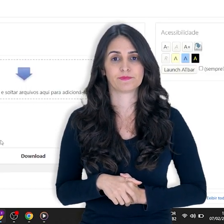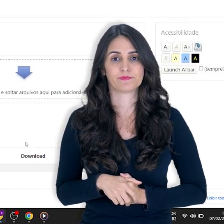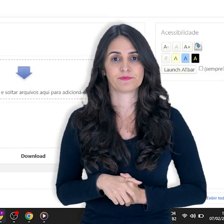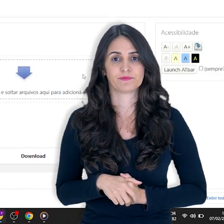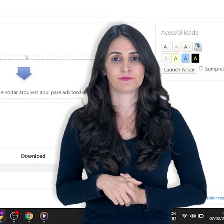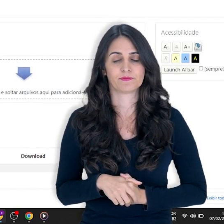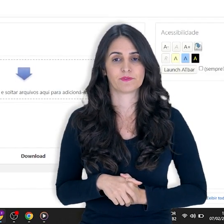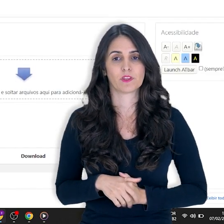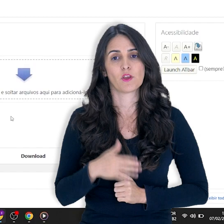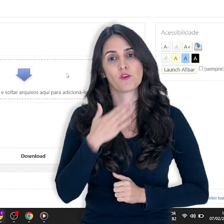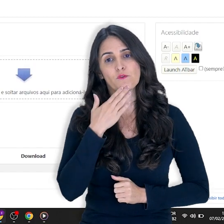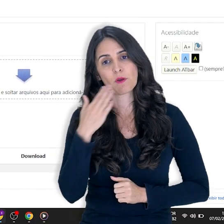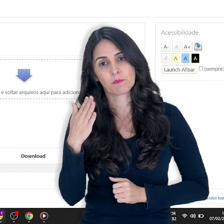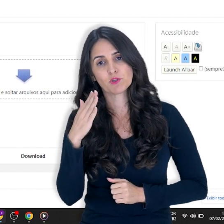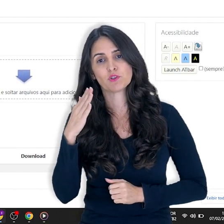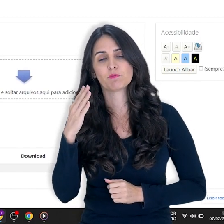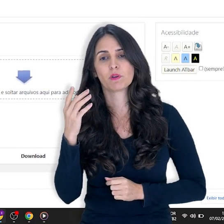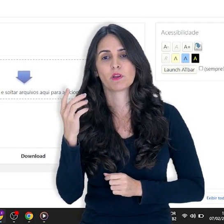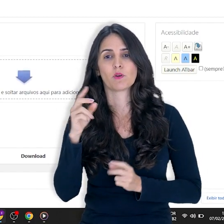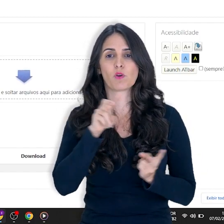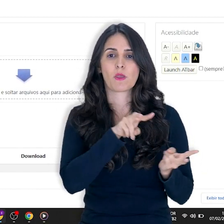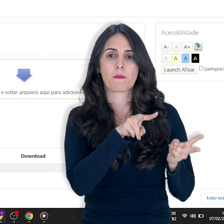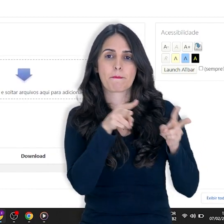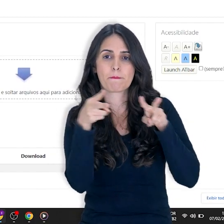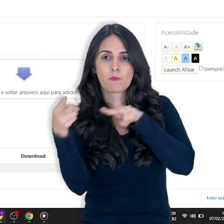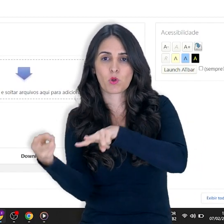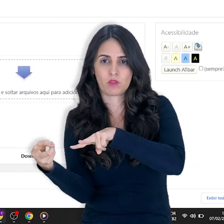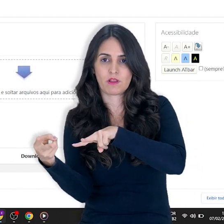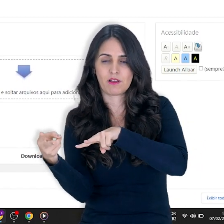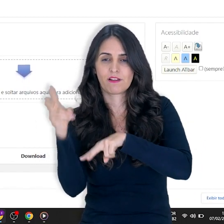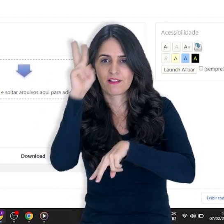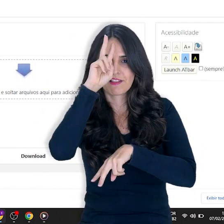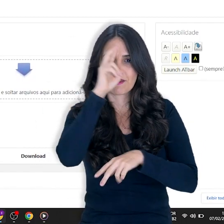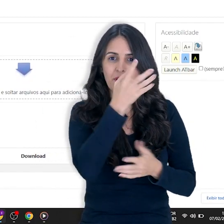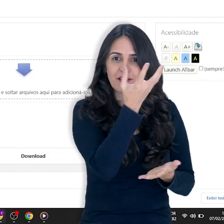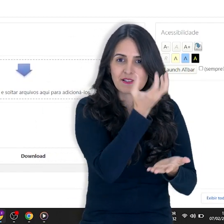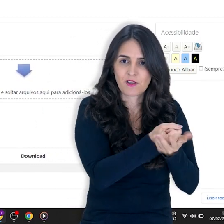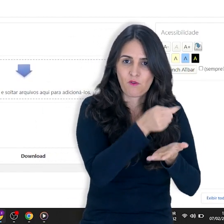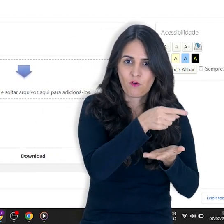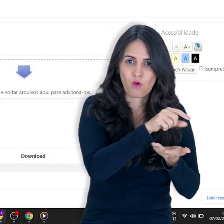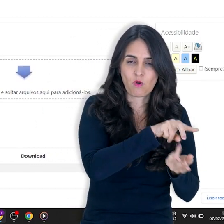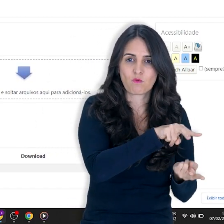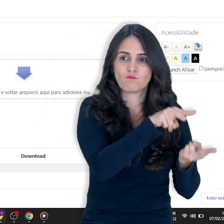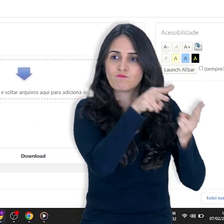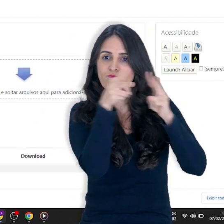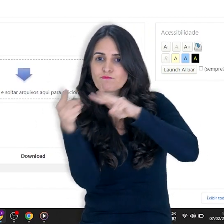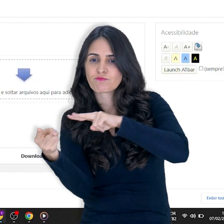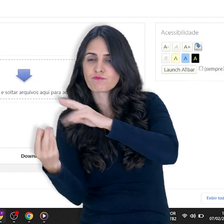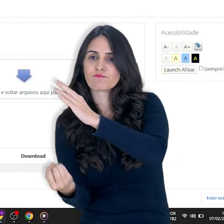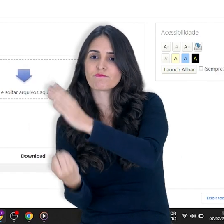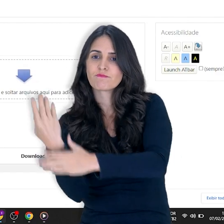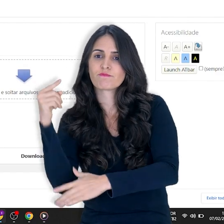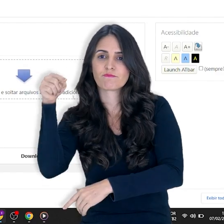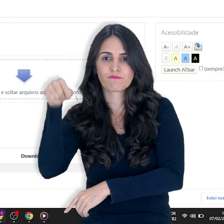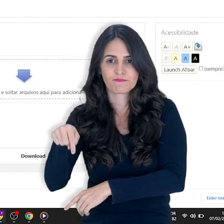Vai pedir para que eu suba um arquivo de backup. Importar um arquivo de backup, que foi aquele que a gente